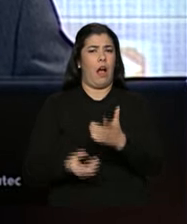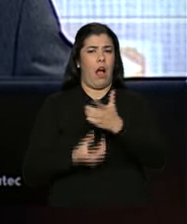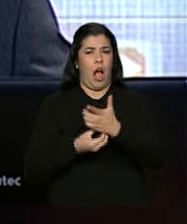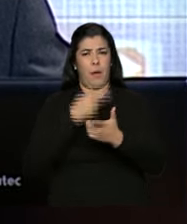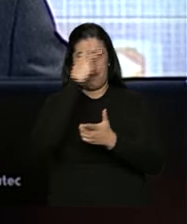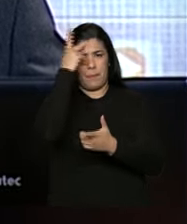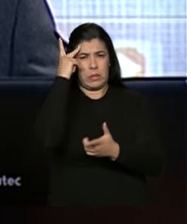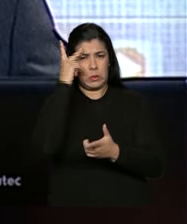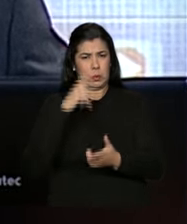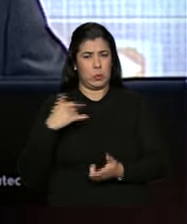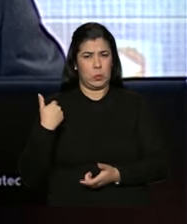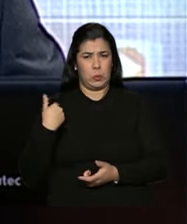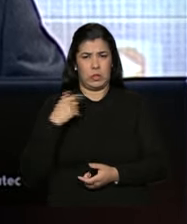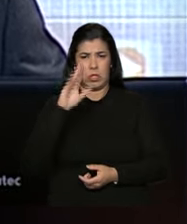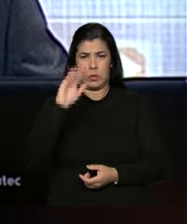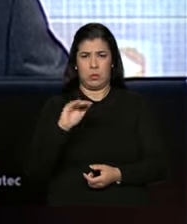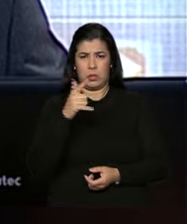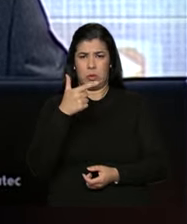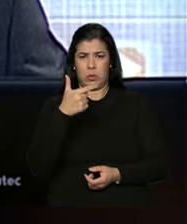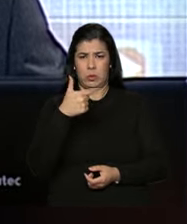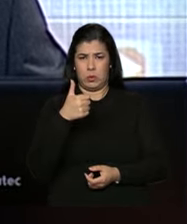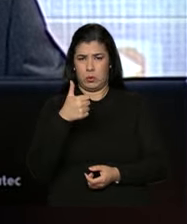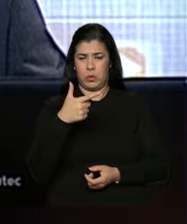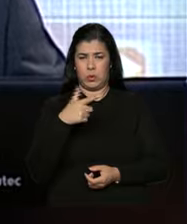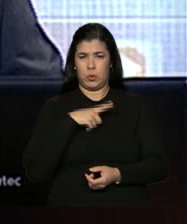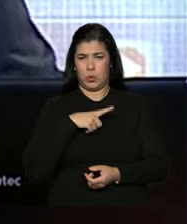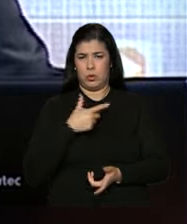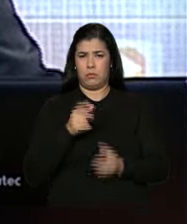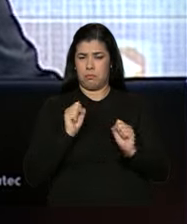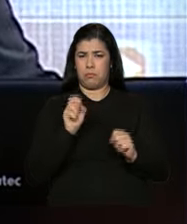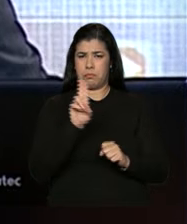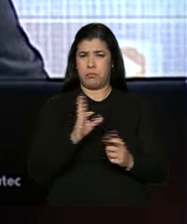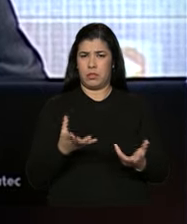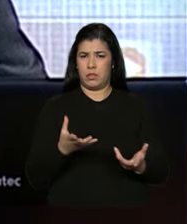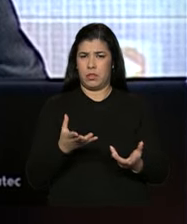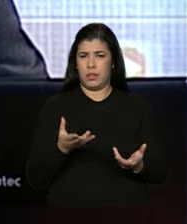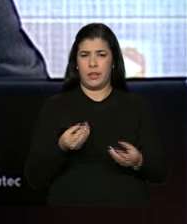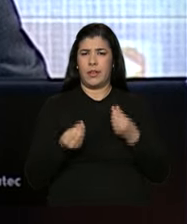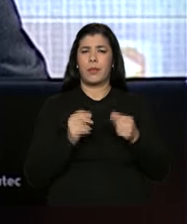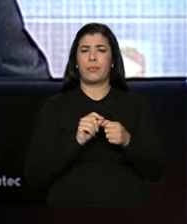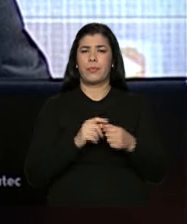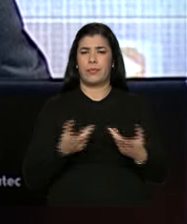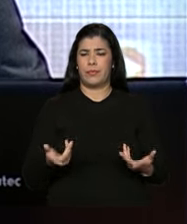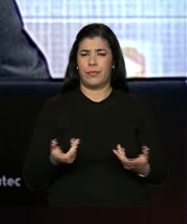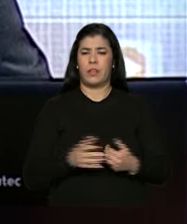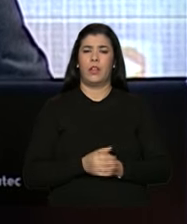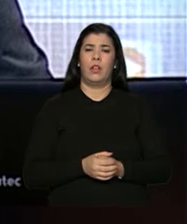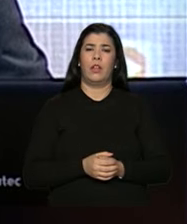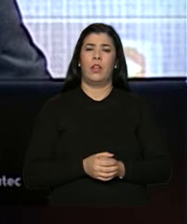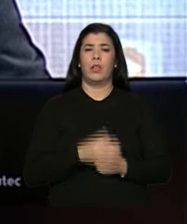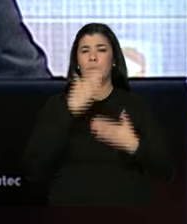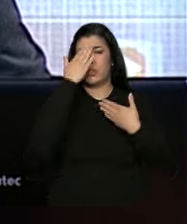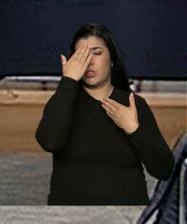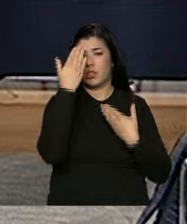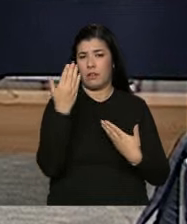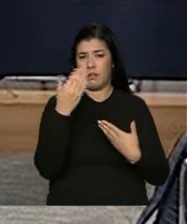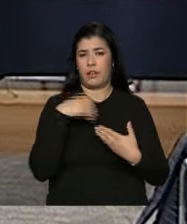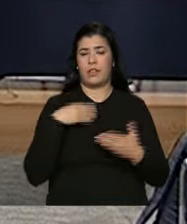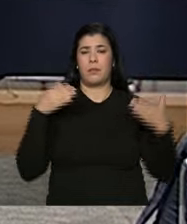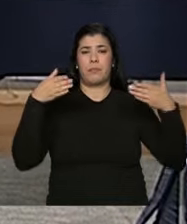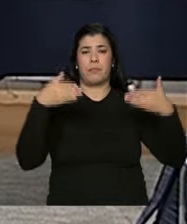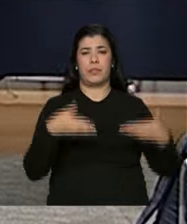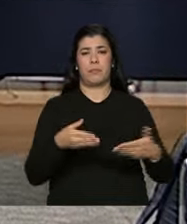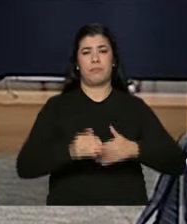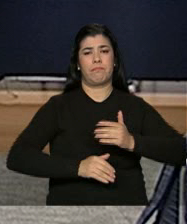Enfim, a o Institutor da Paz agradece demais o convite para compor essa mesa, para por fazer